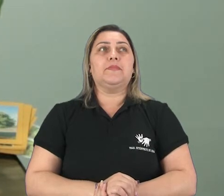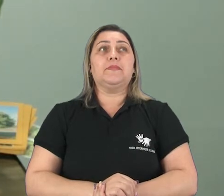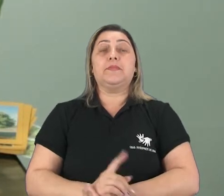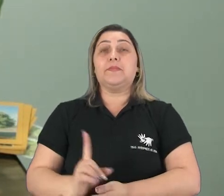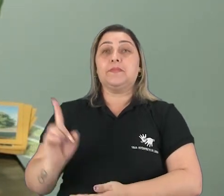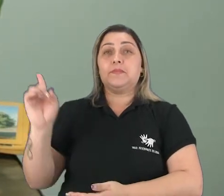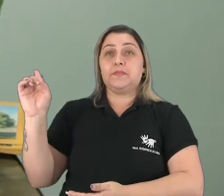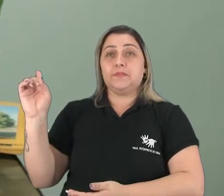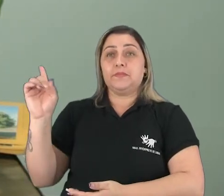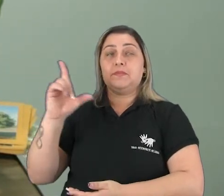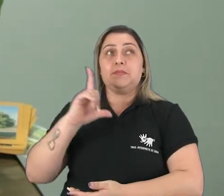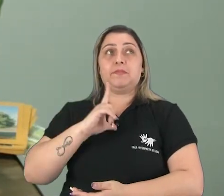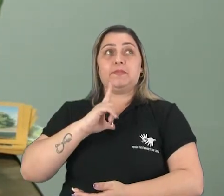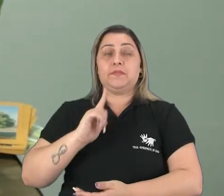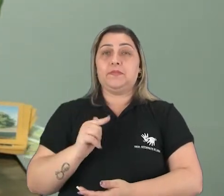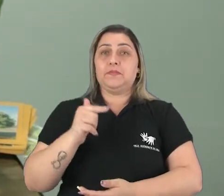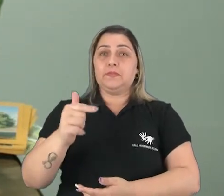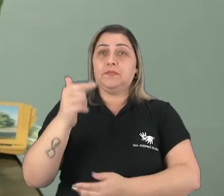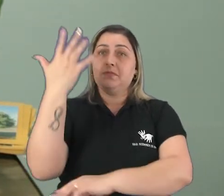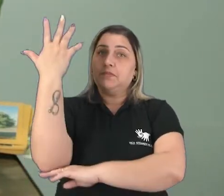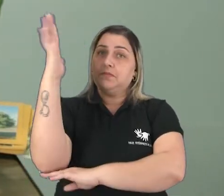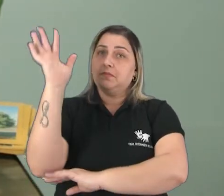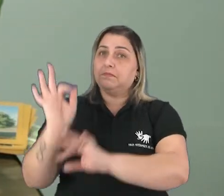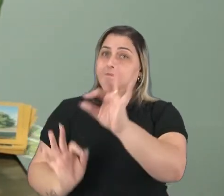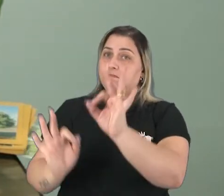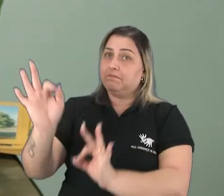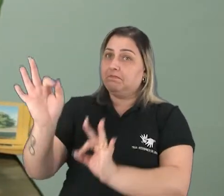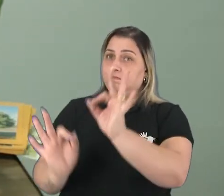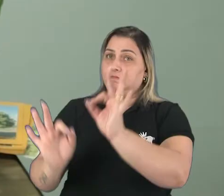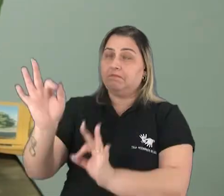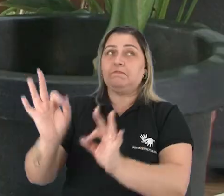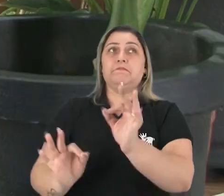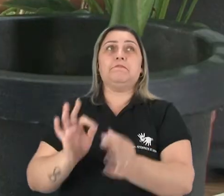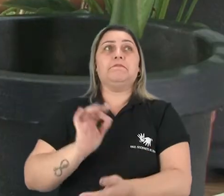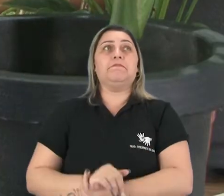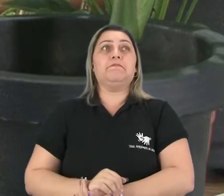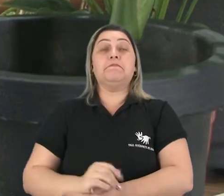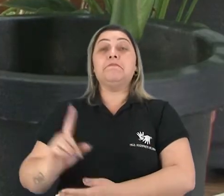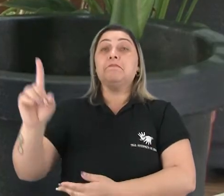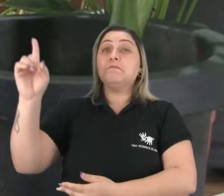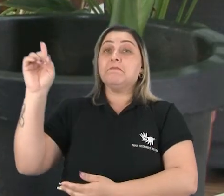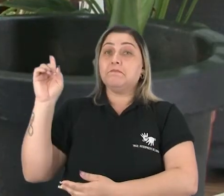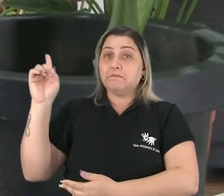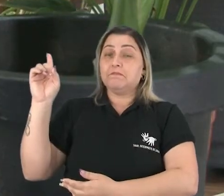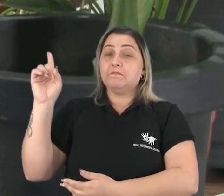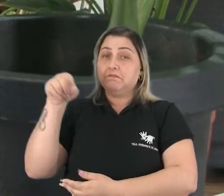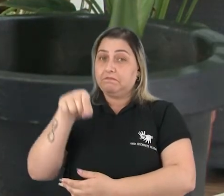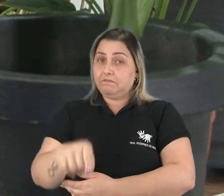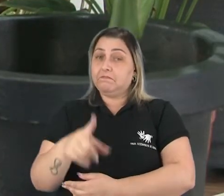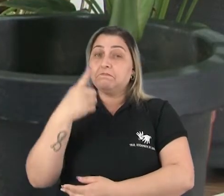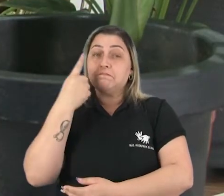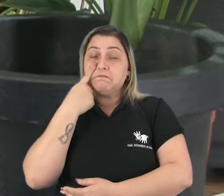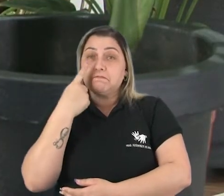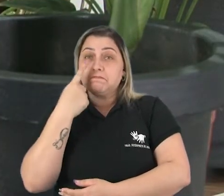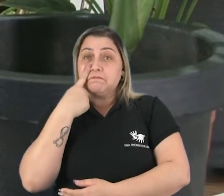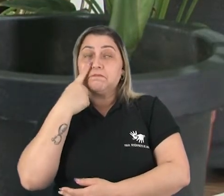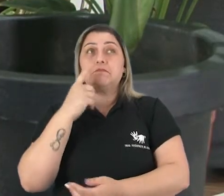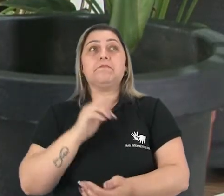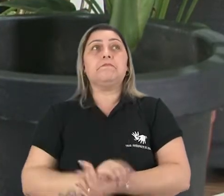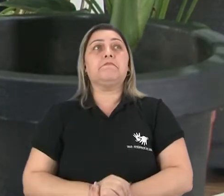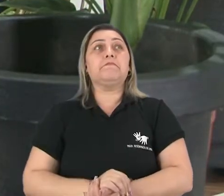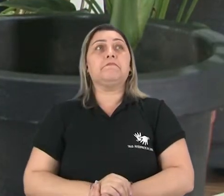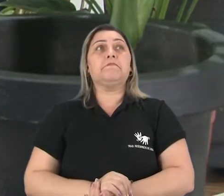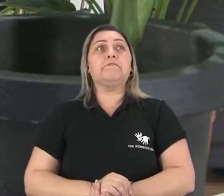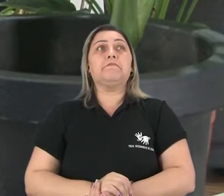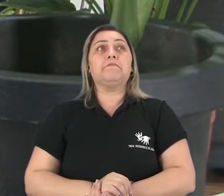Aqui eu tenho uma outra planta ornamental. Esta planta ornamental, vocês observaram que